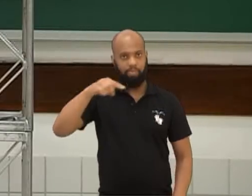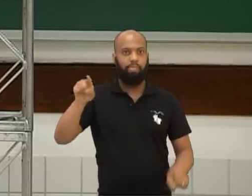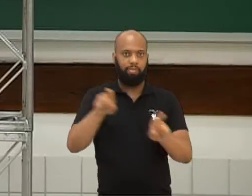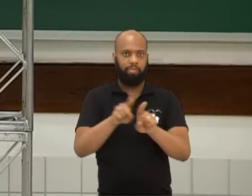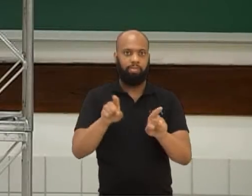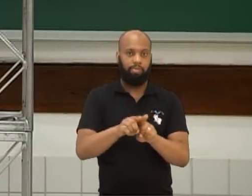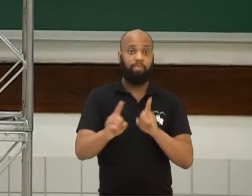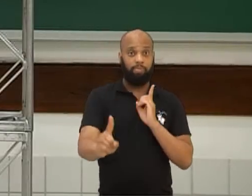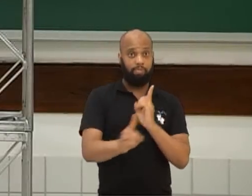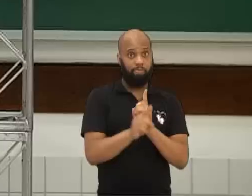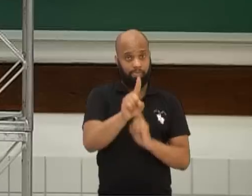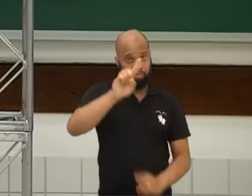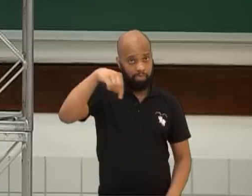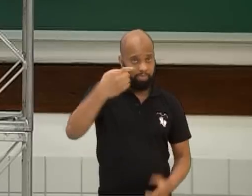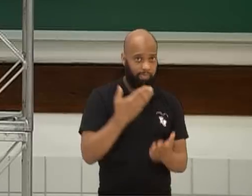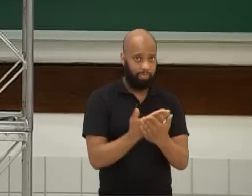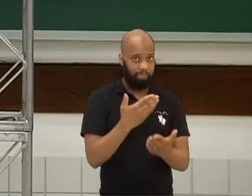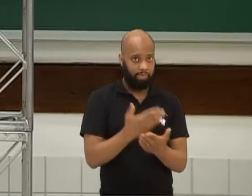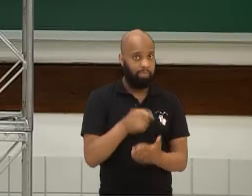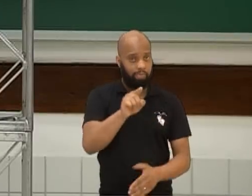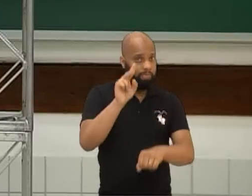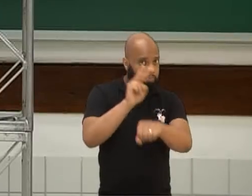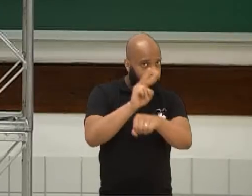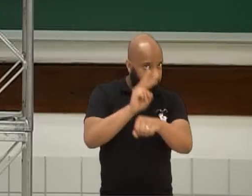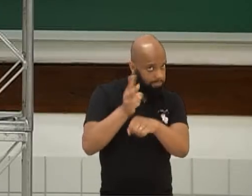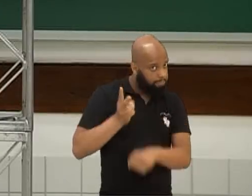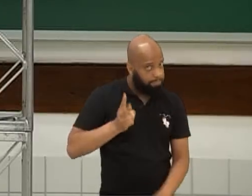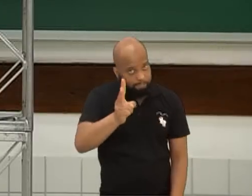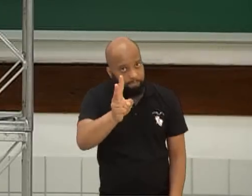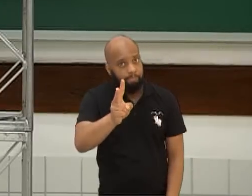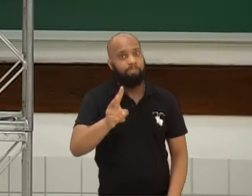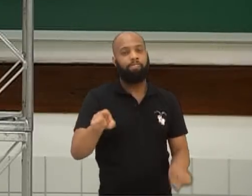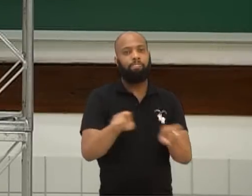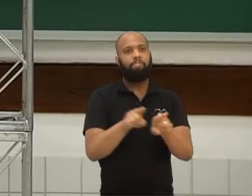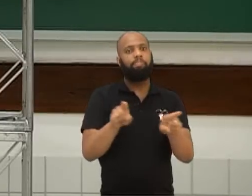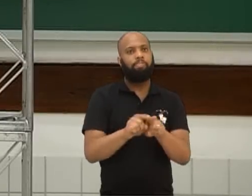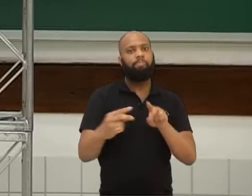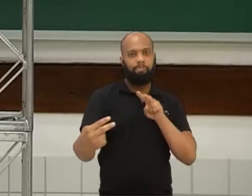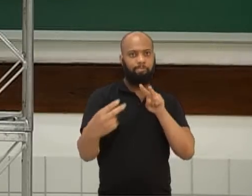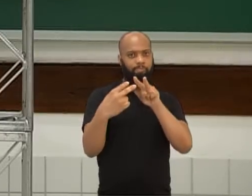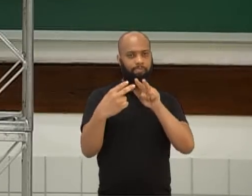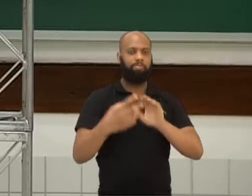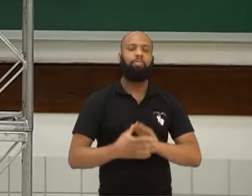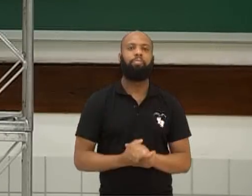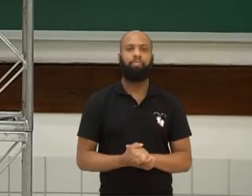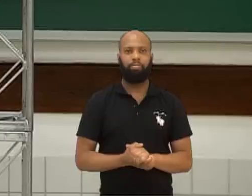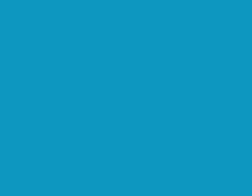Até a nossa próxima aula. Se cuidem e nos vemos.